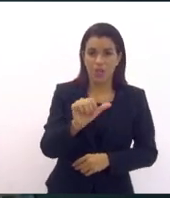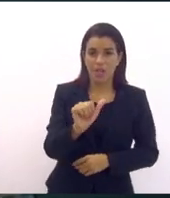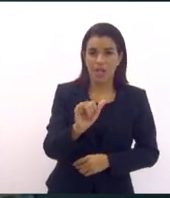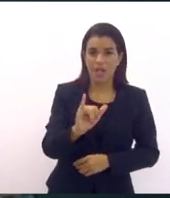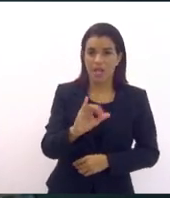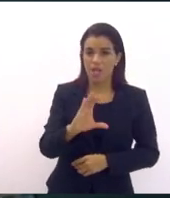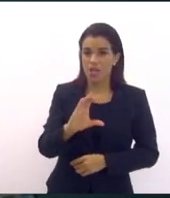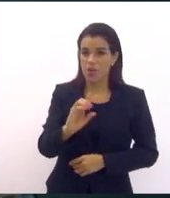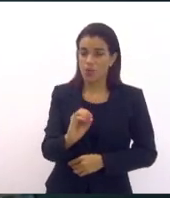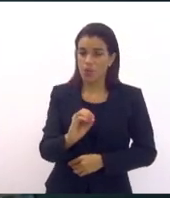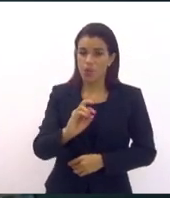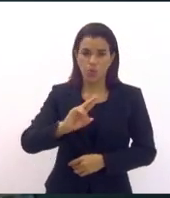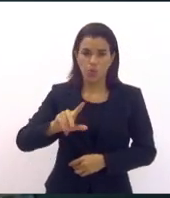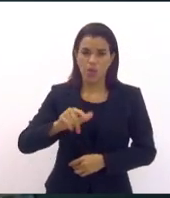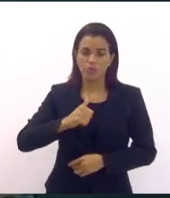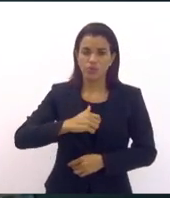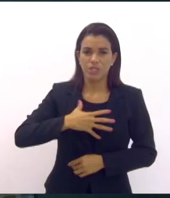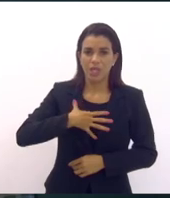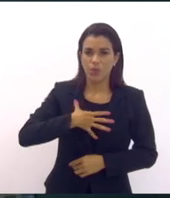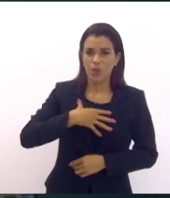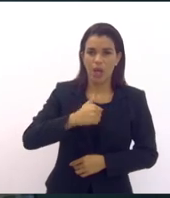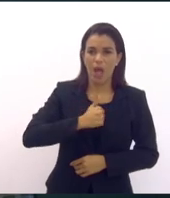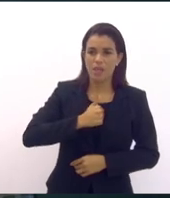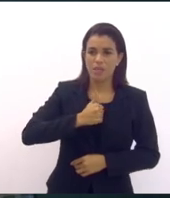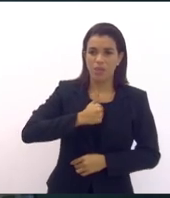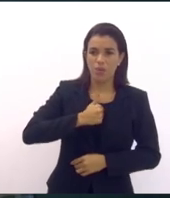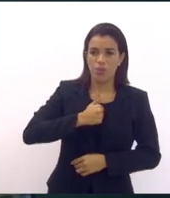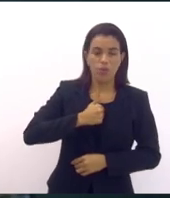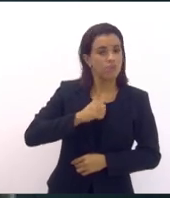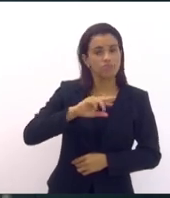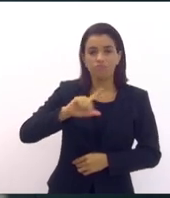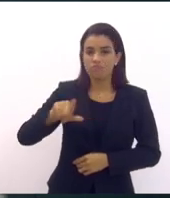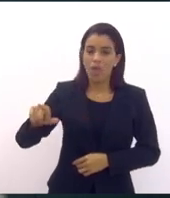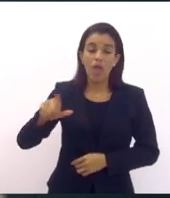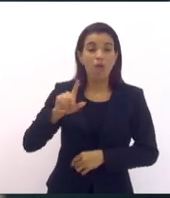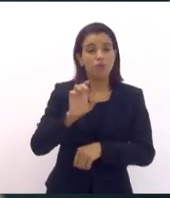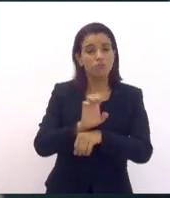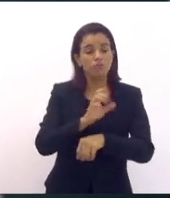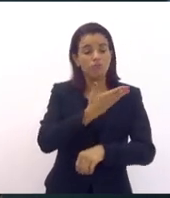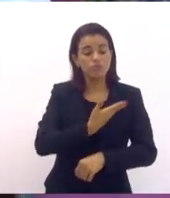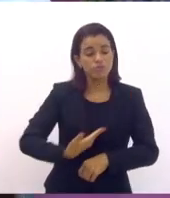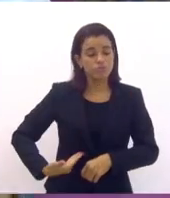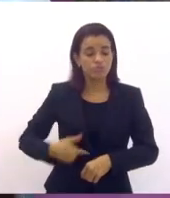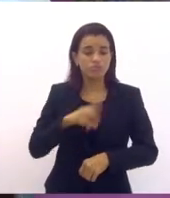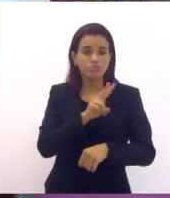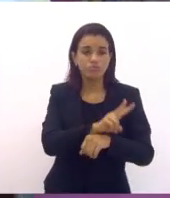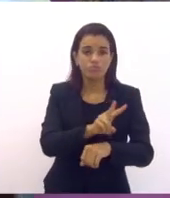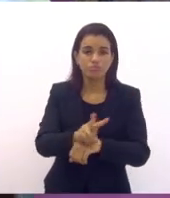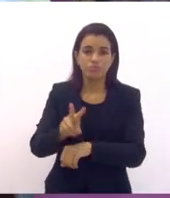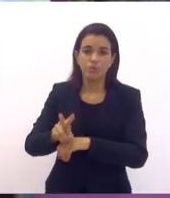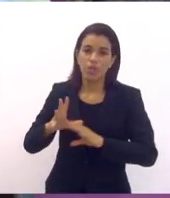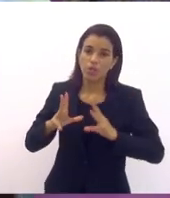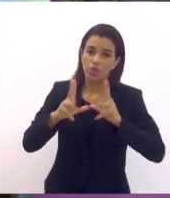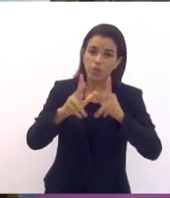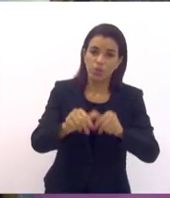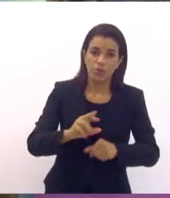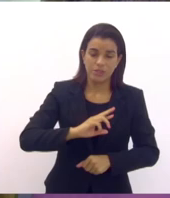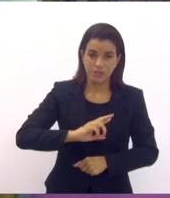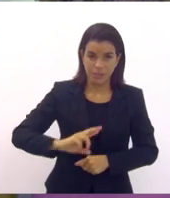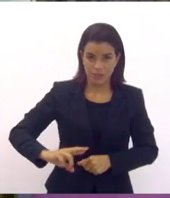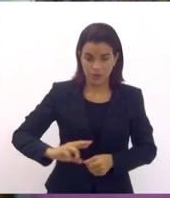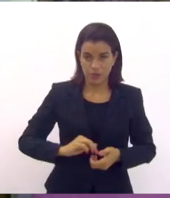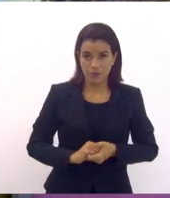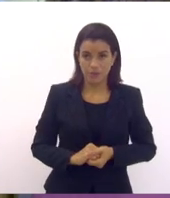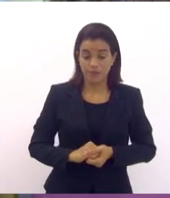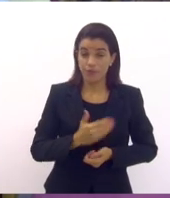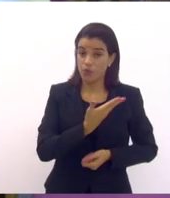estado ateu muito pelo contrário é um estado que protege todas as religiões e dessa forma que nós temos tratado isso né